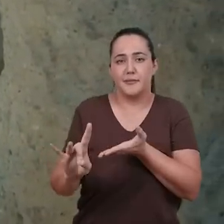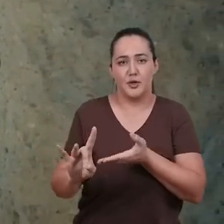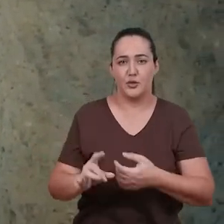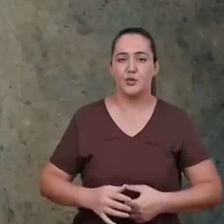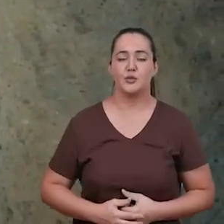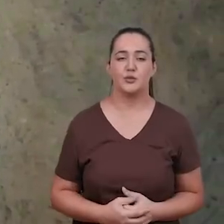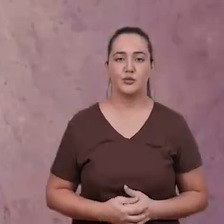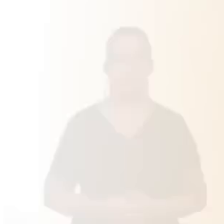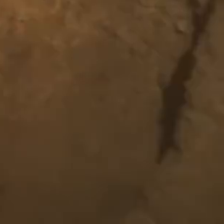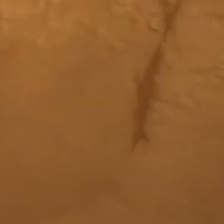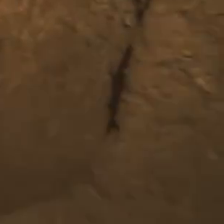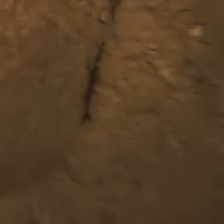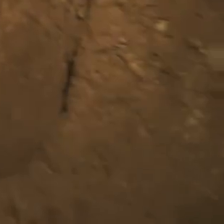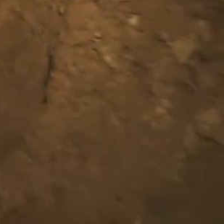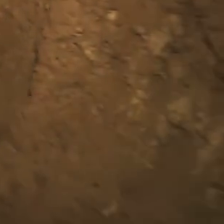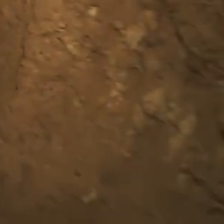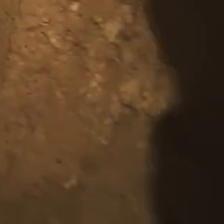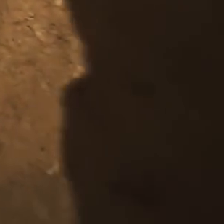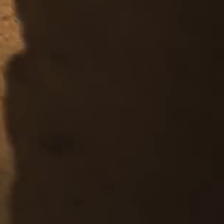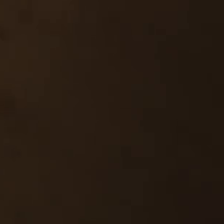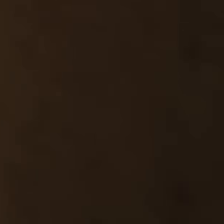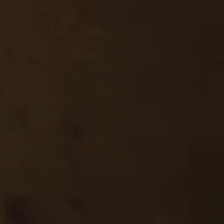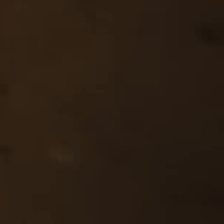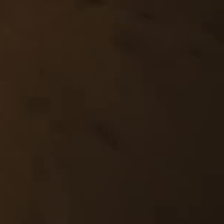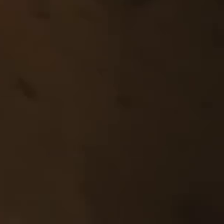queria destruí-los.